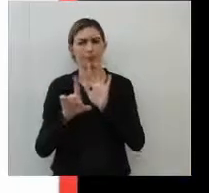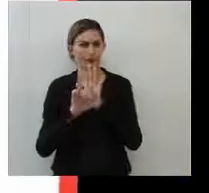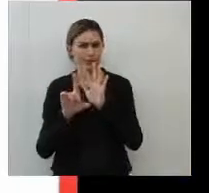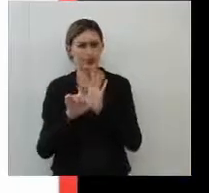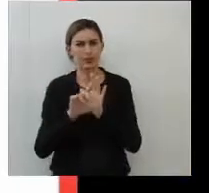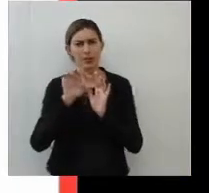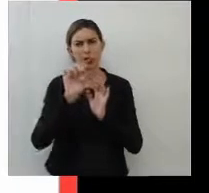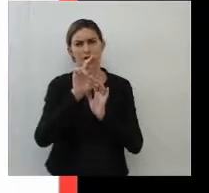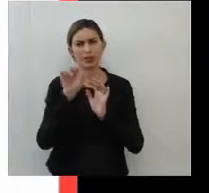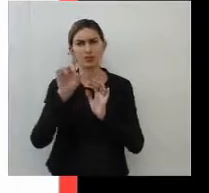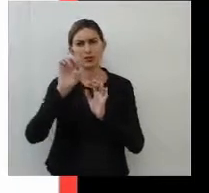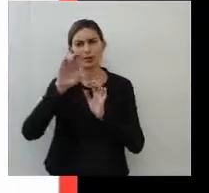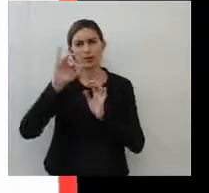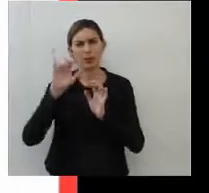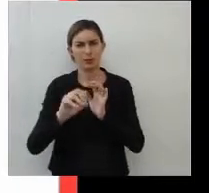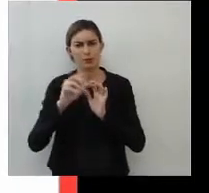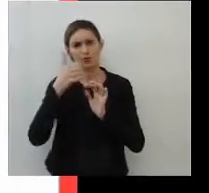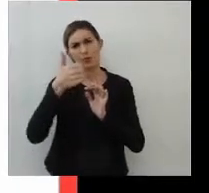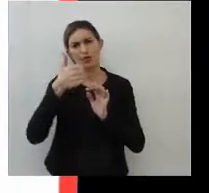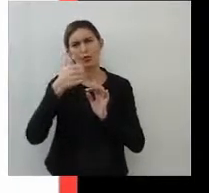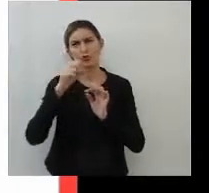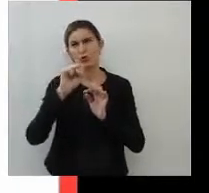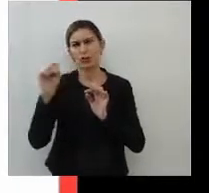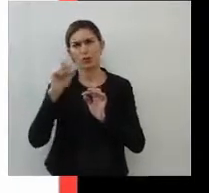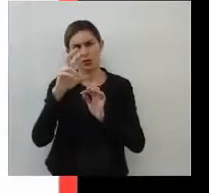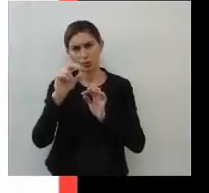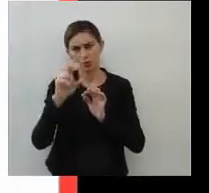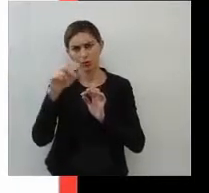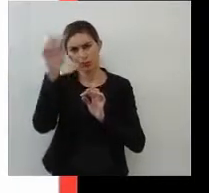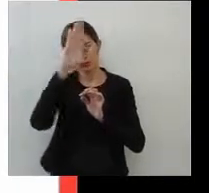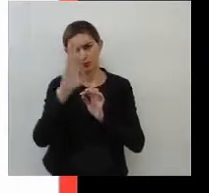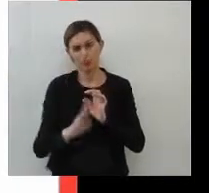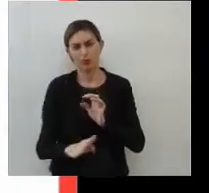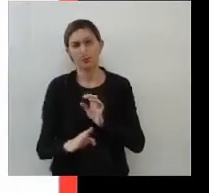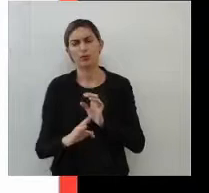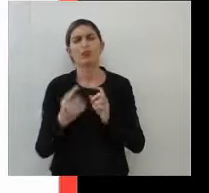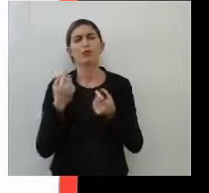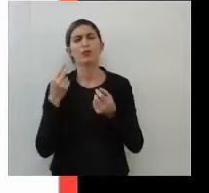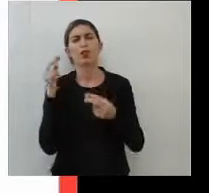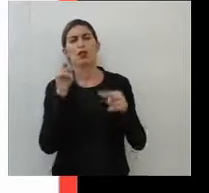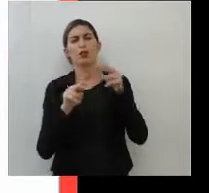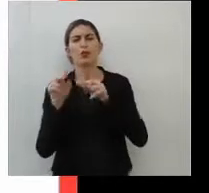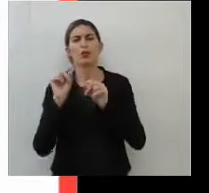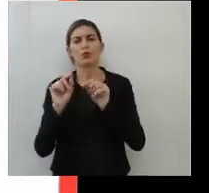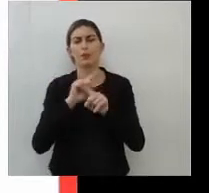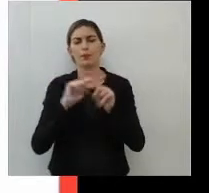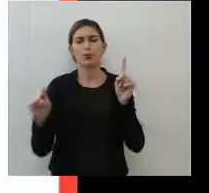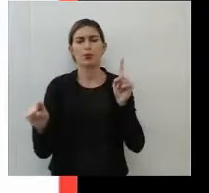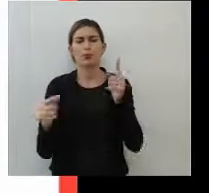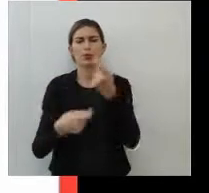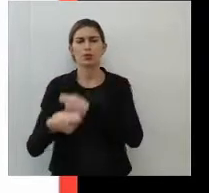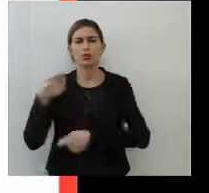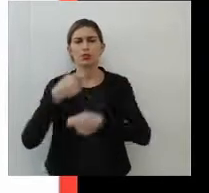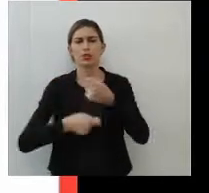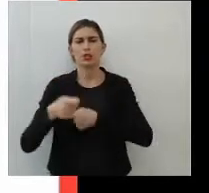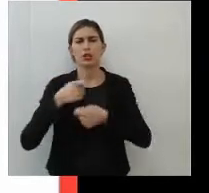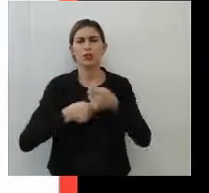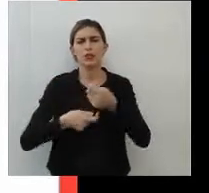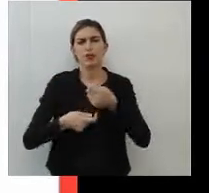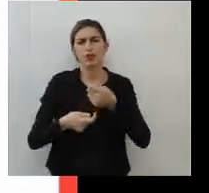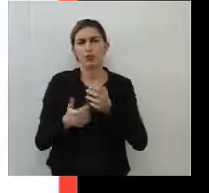lei ela é de 1850 no Brasil, tá certo? E visava a proibição do tráfico de